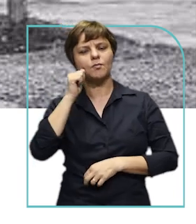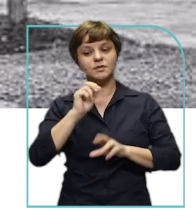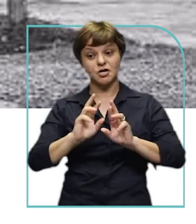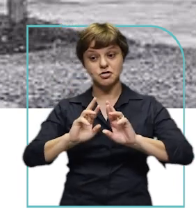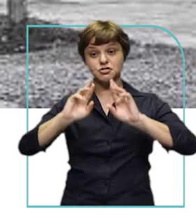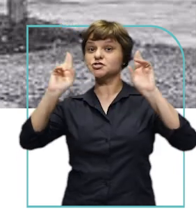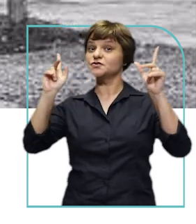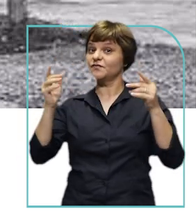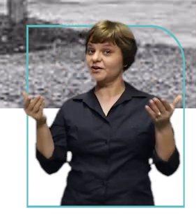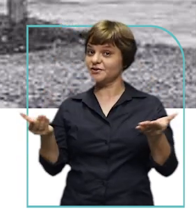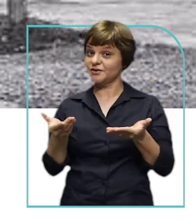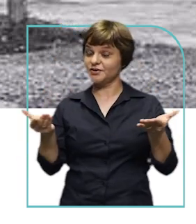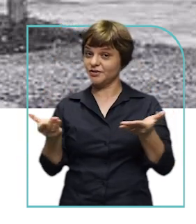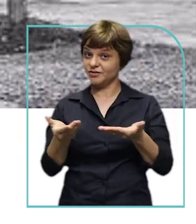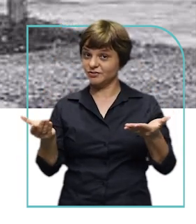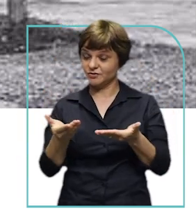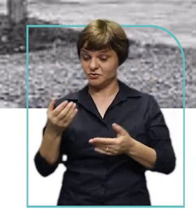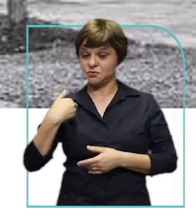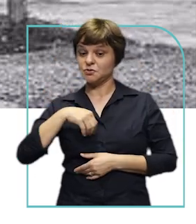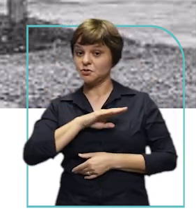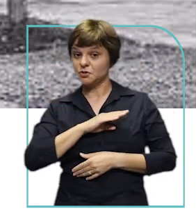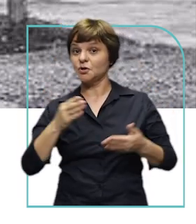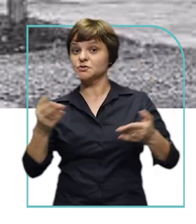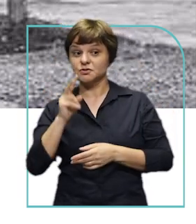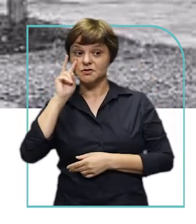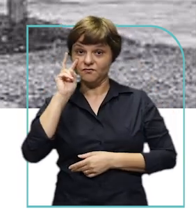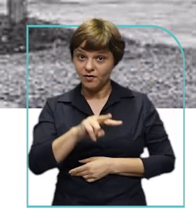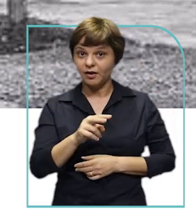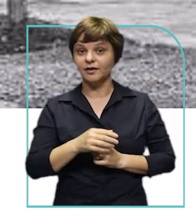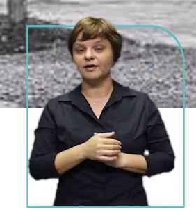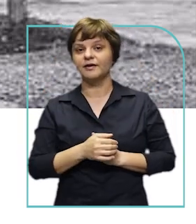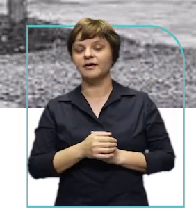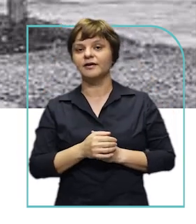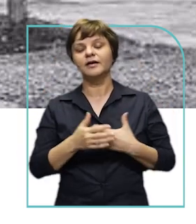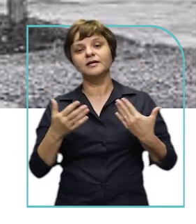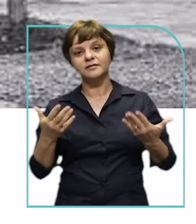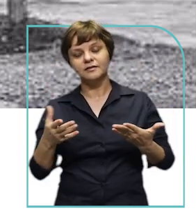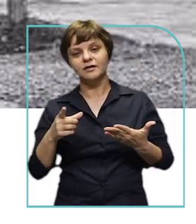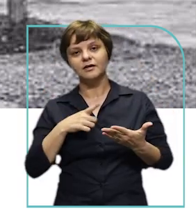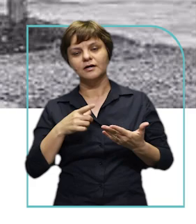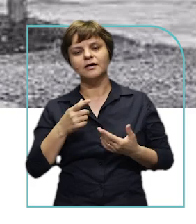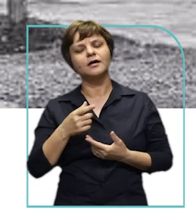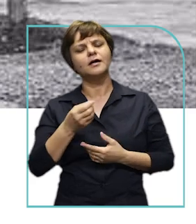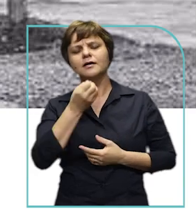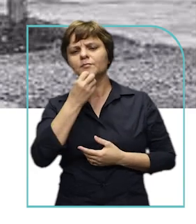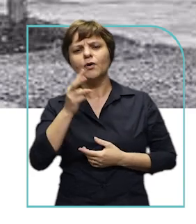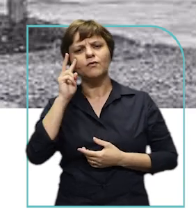é bem diferente do que nós percebemos hoje. Olha só,